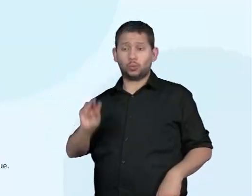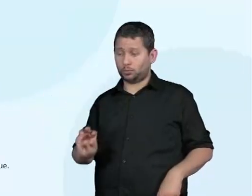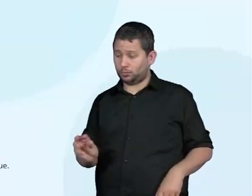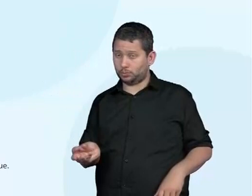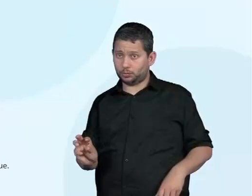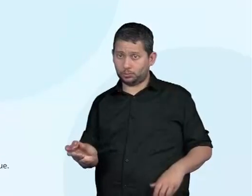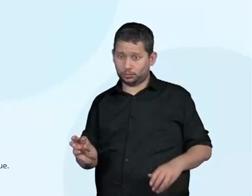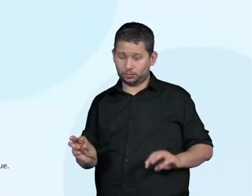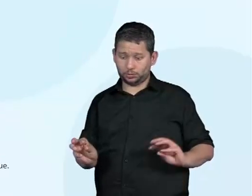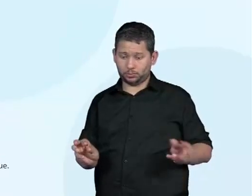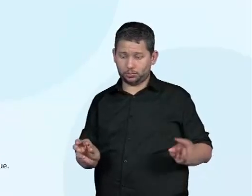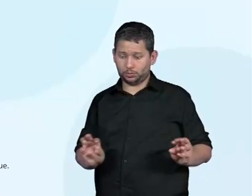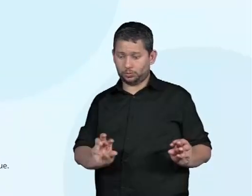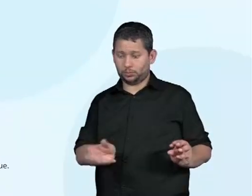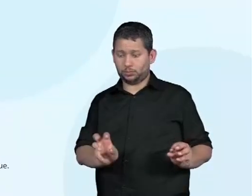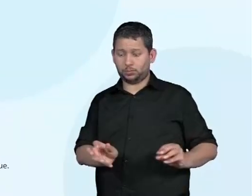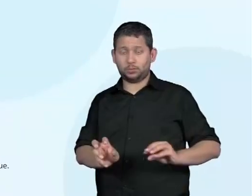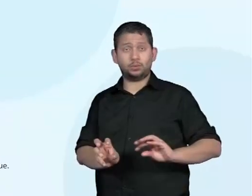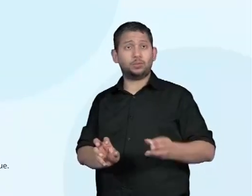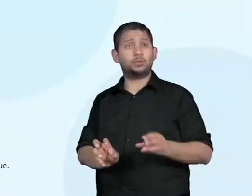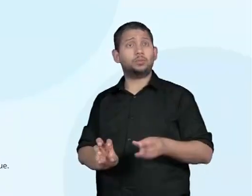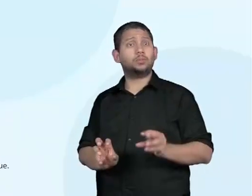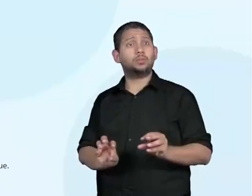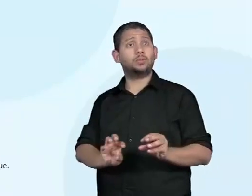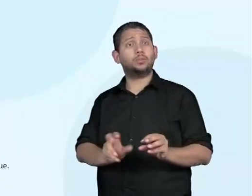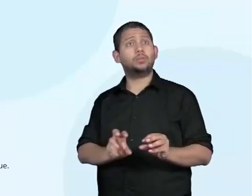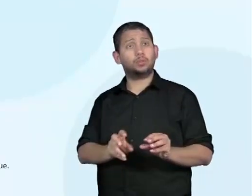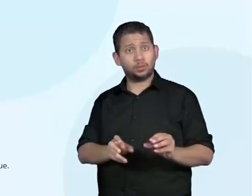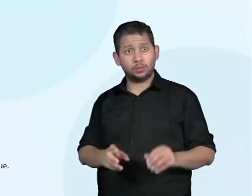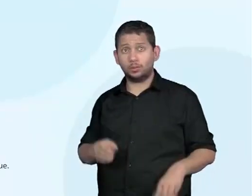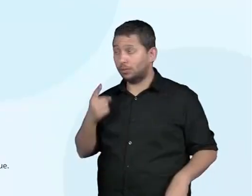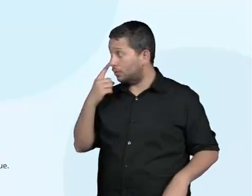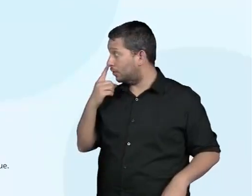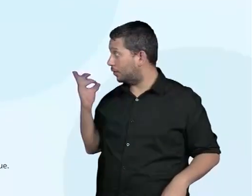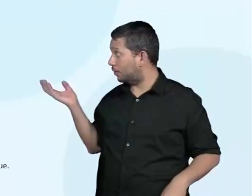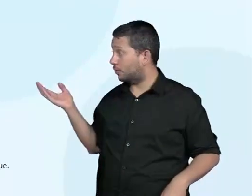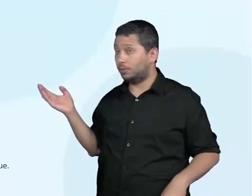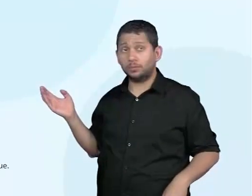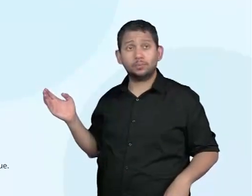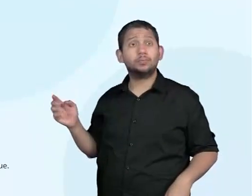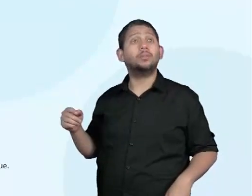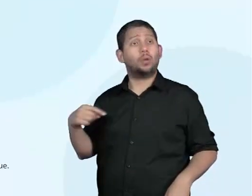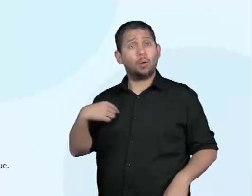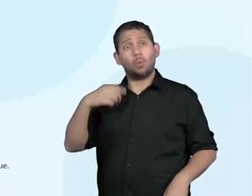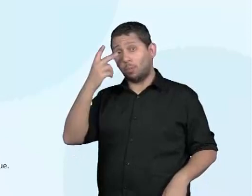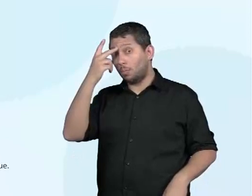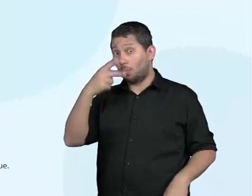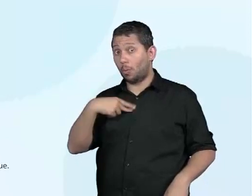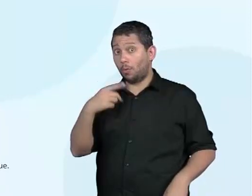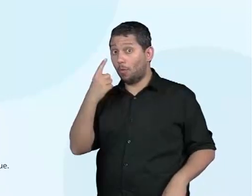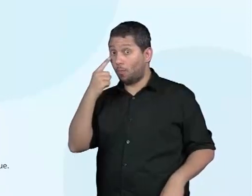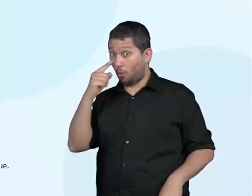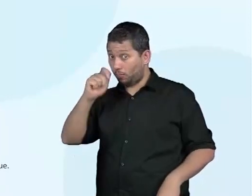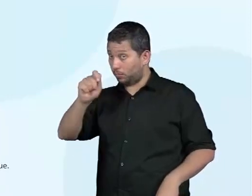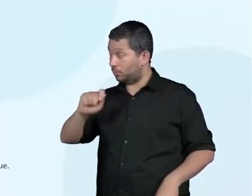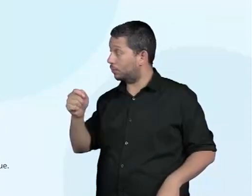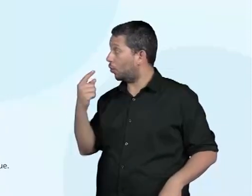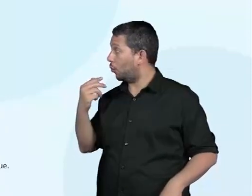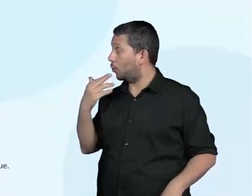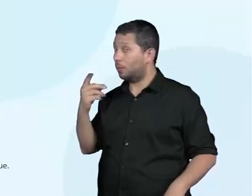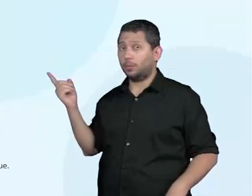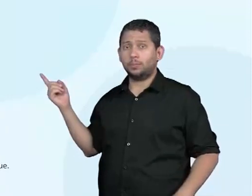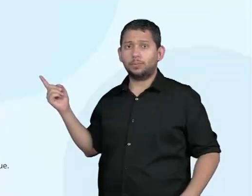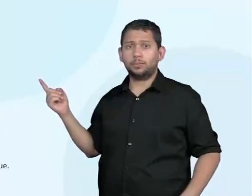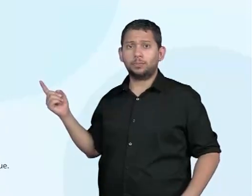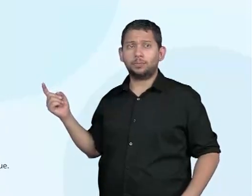E você faz a seleção aqui, deixa eu pegar a canetinha